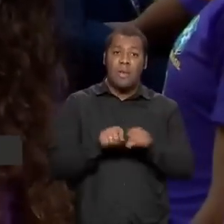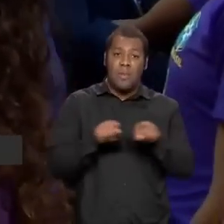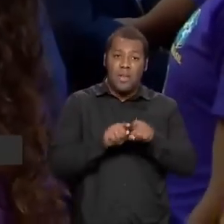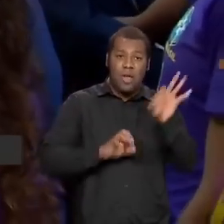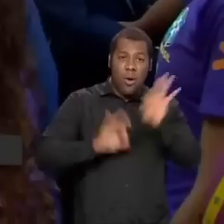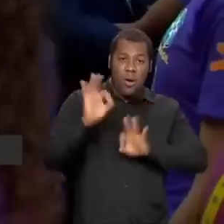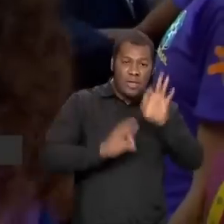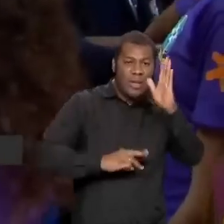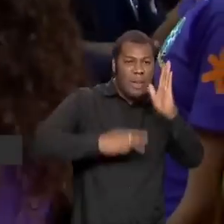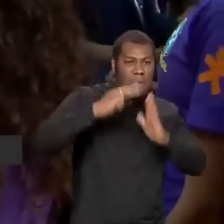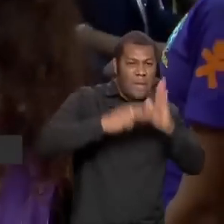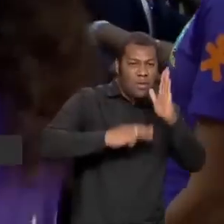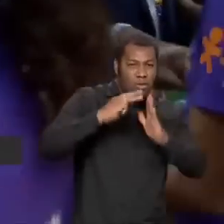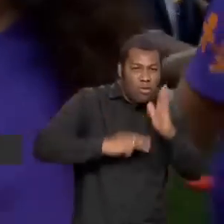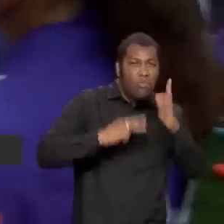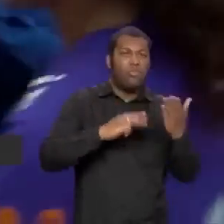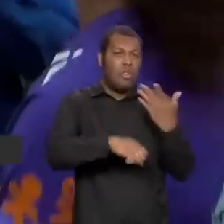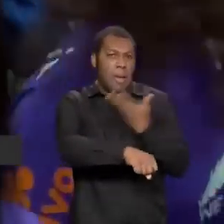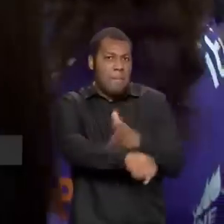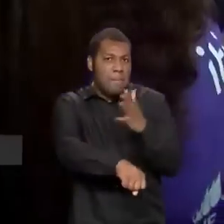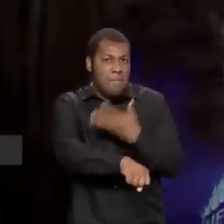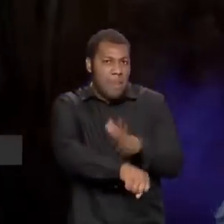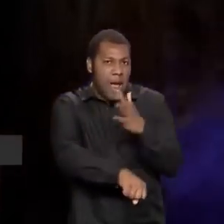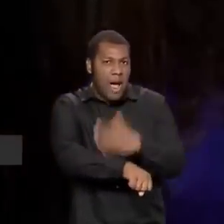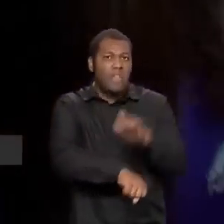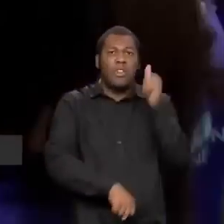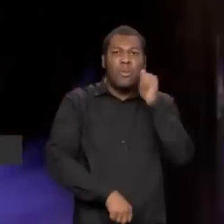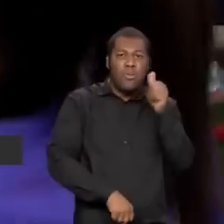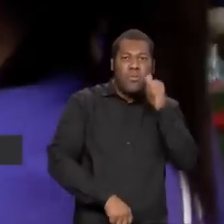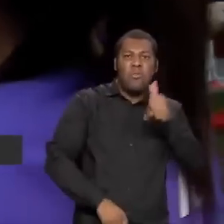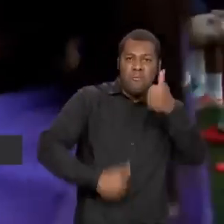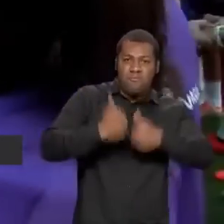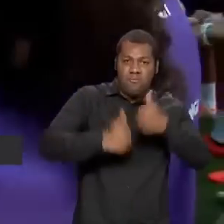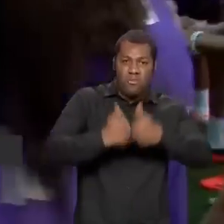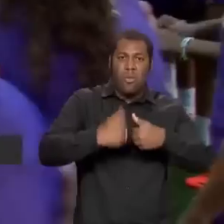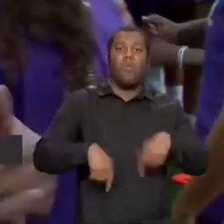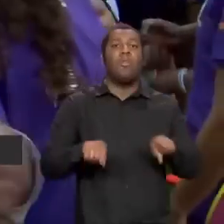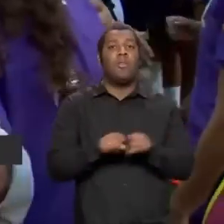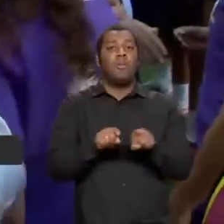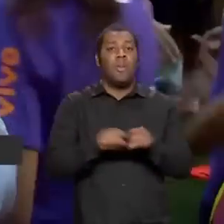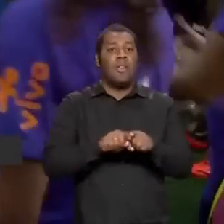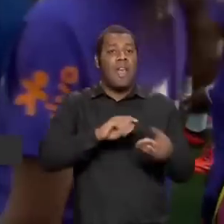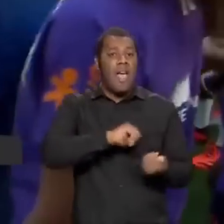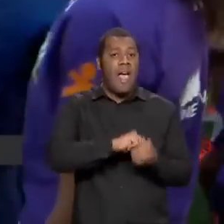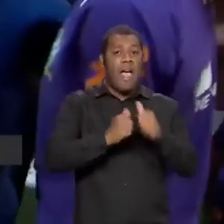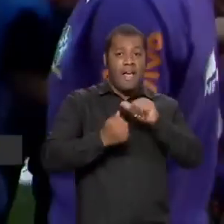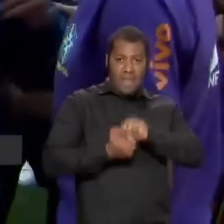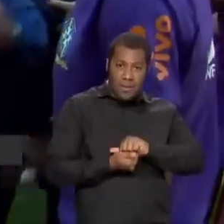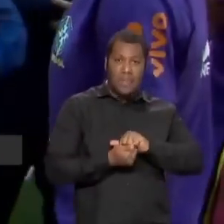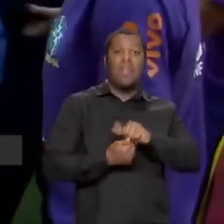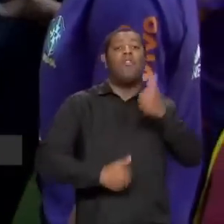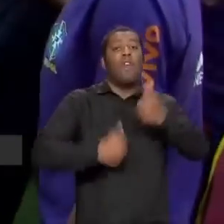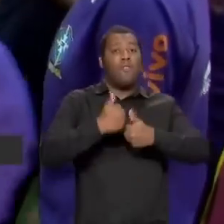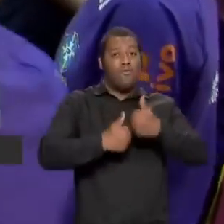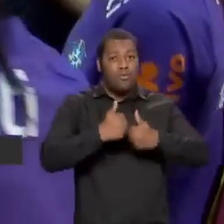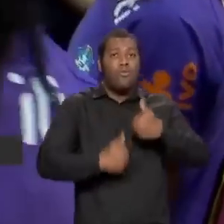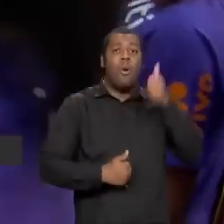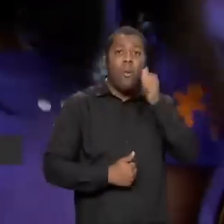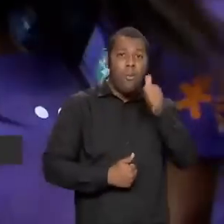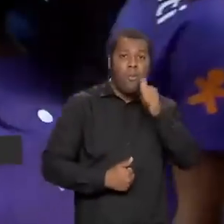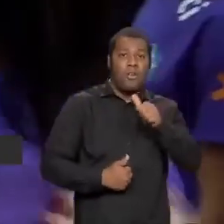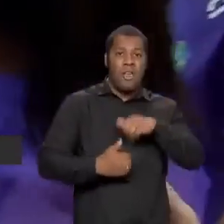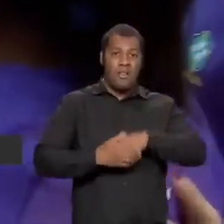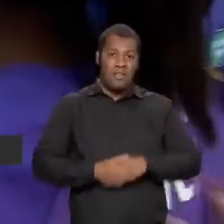de aprendizado específica para o futebol feminino, adaptada às necessidades das meninas e